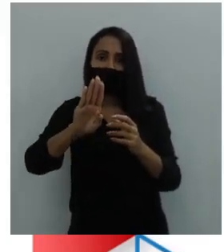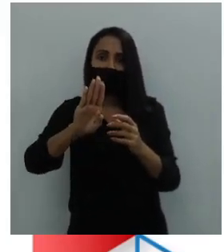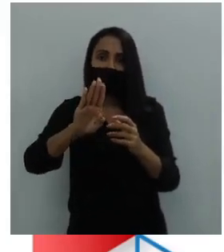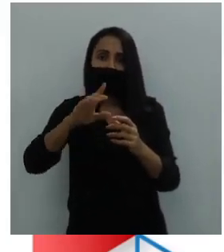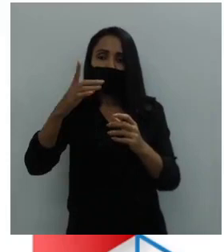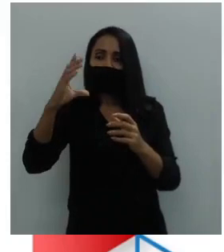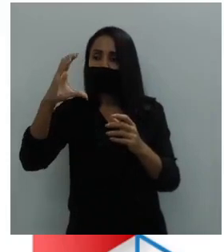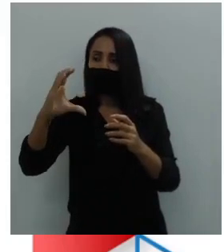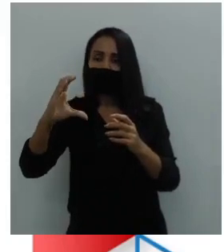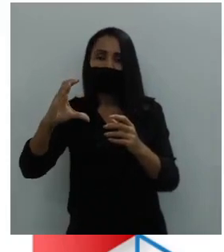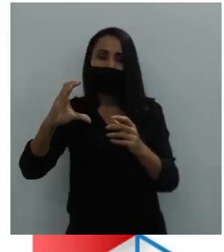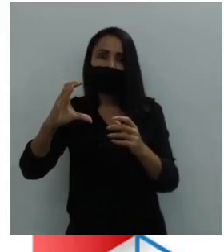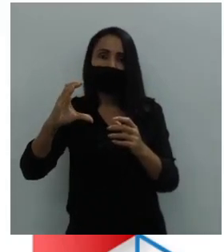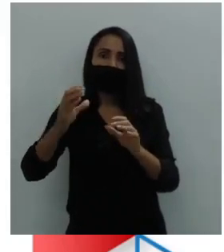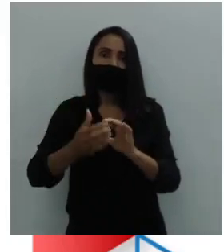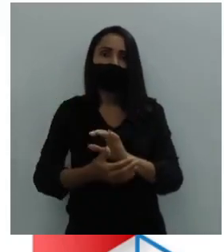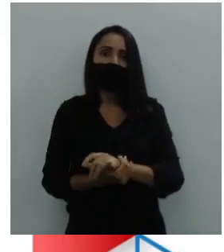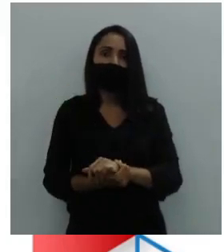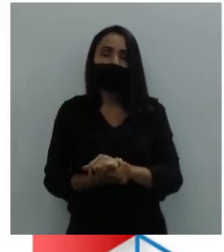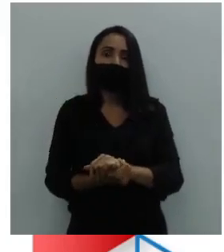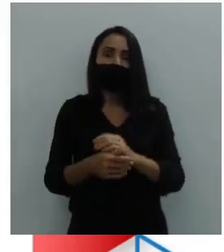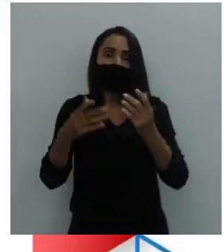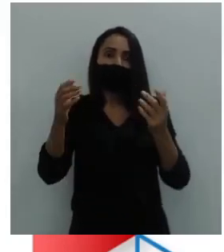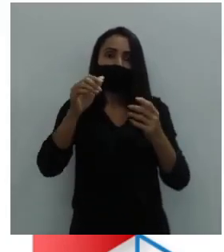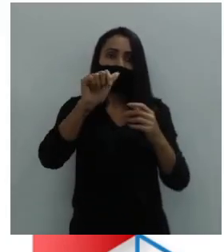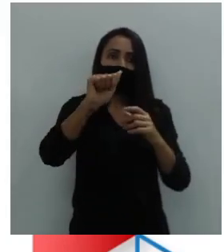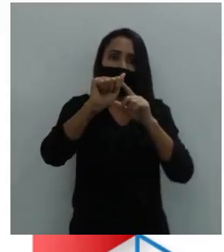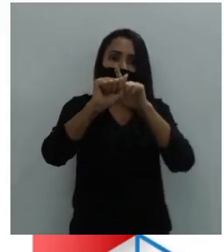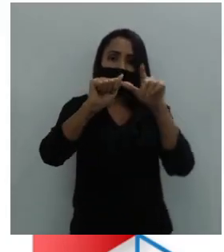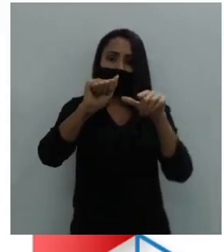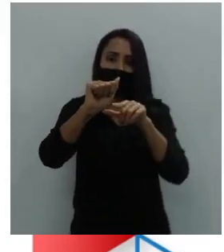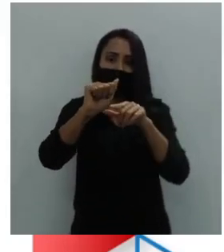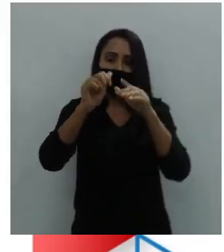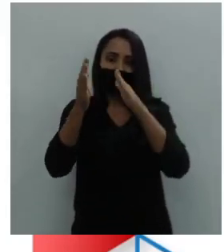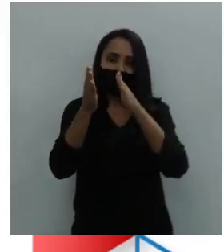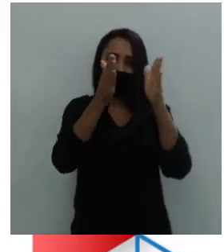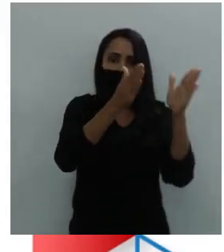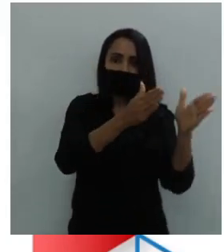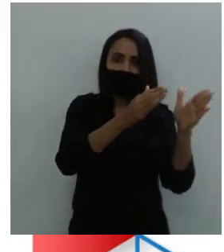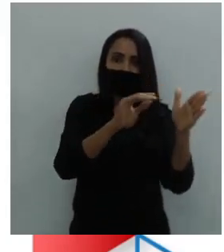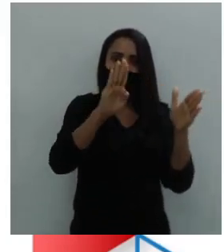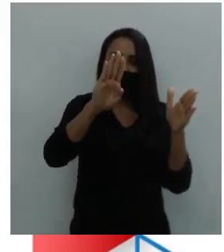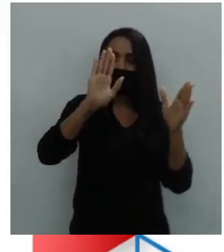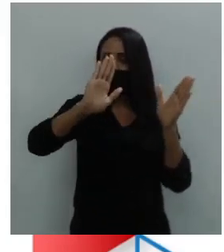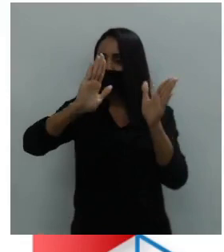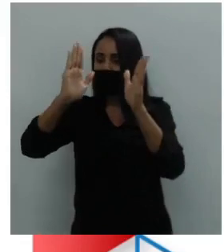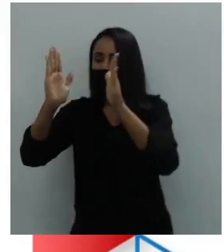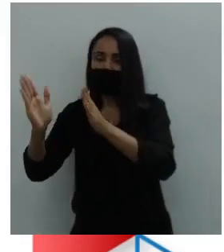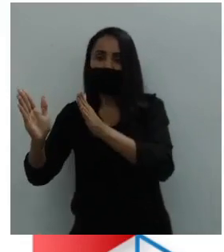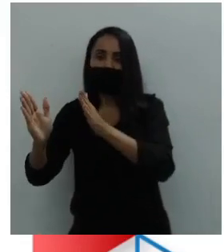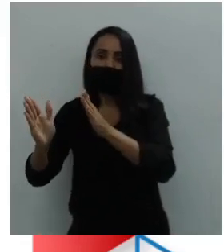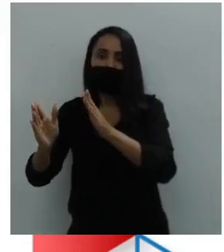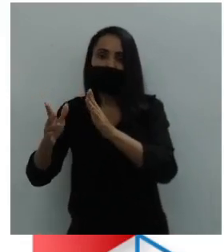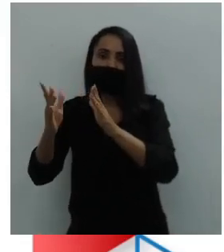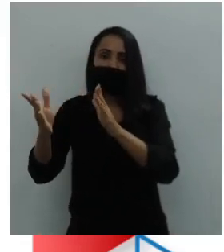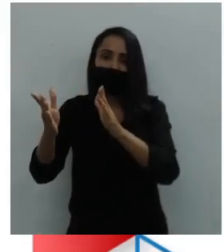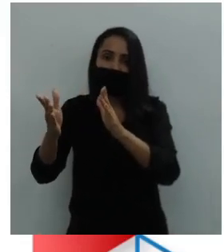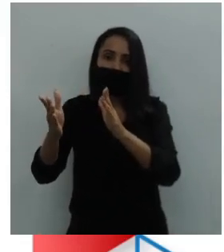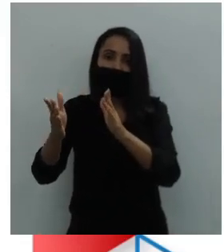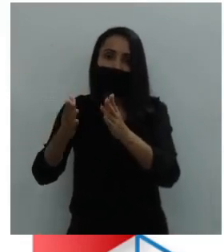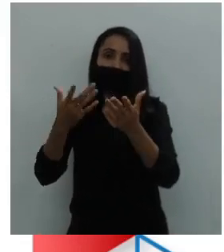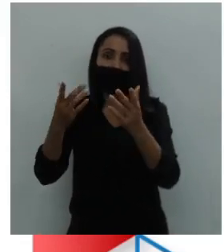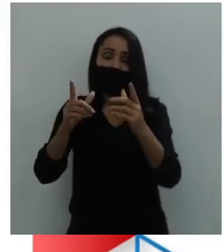ponto C. Se liga que se A está no teu lado esquerdo e B está no lado direito, a ordem